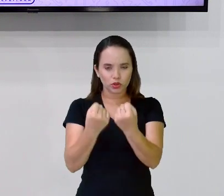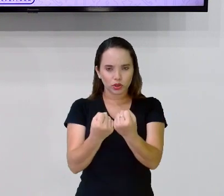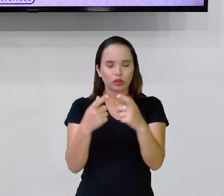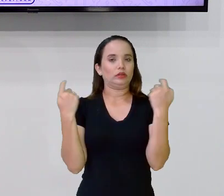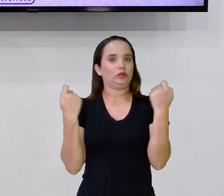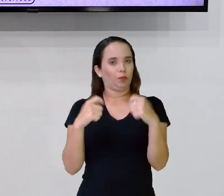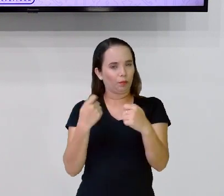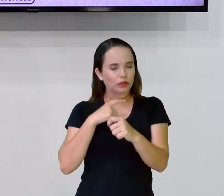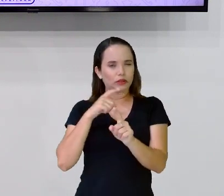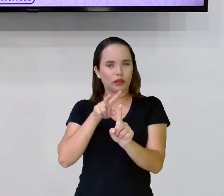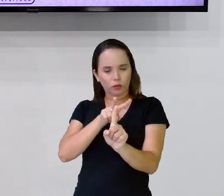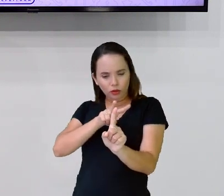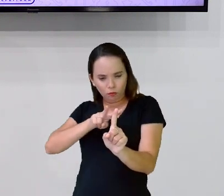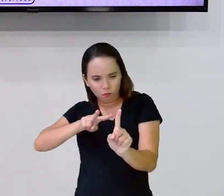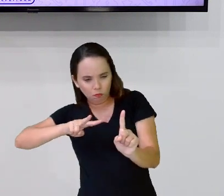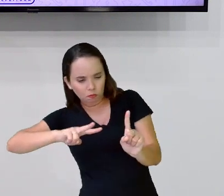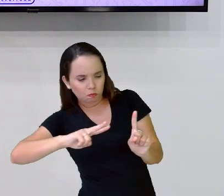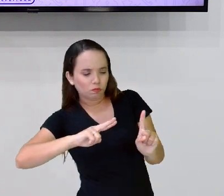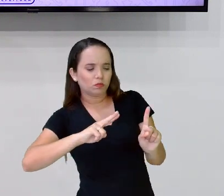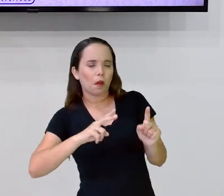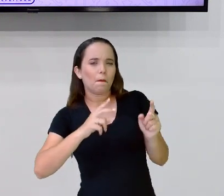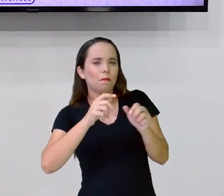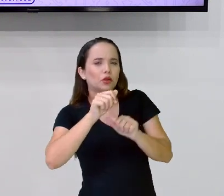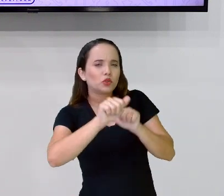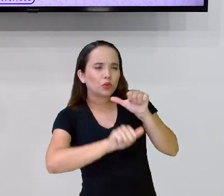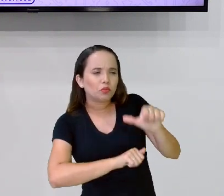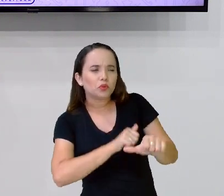novo olhar, né, de reconstruir. Nós